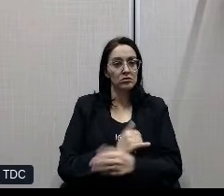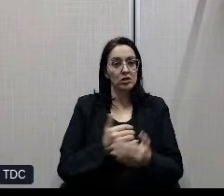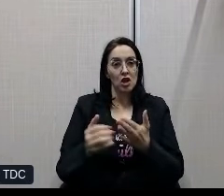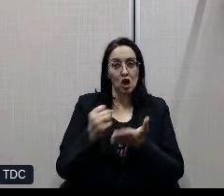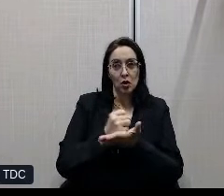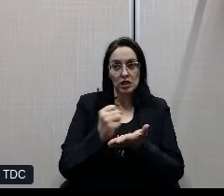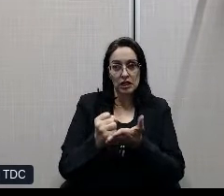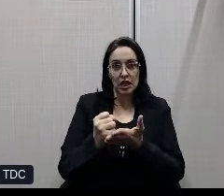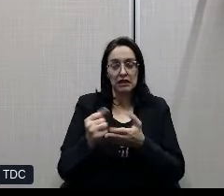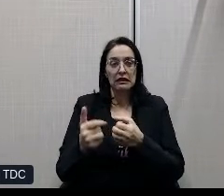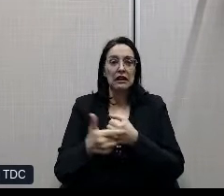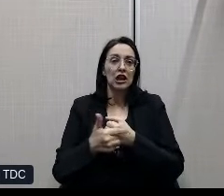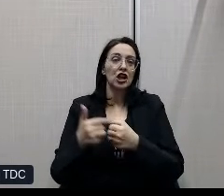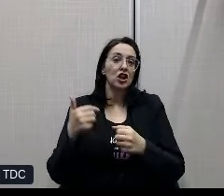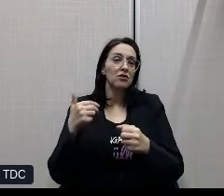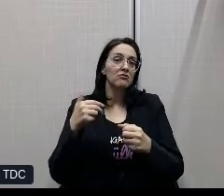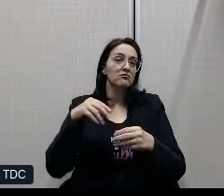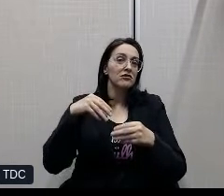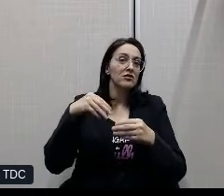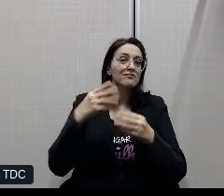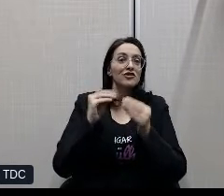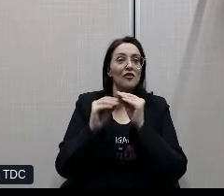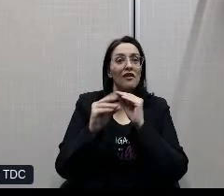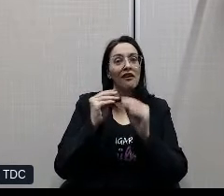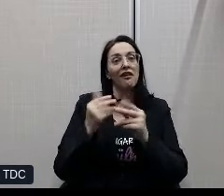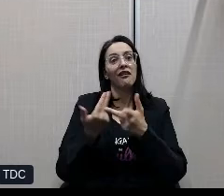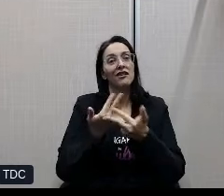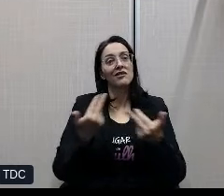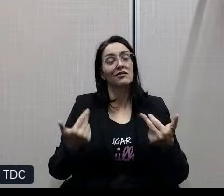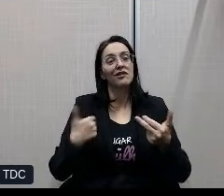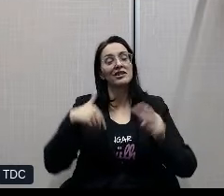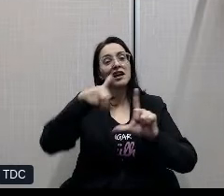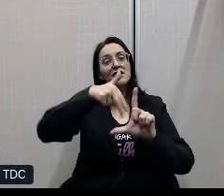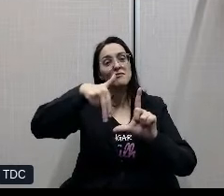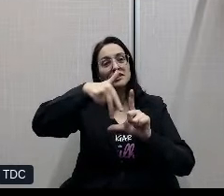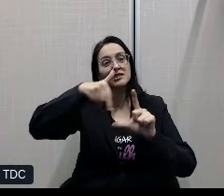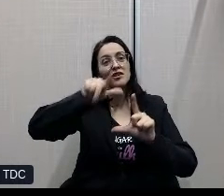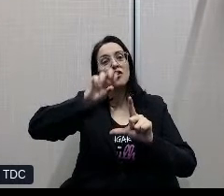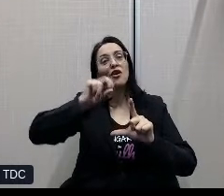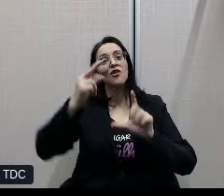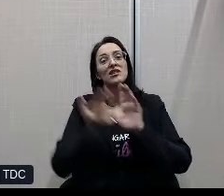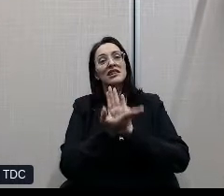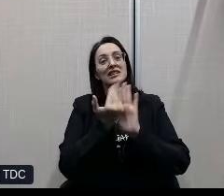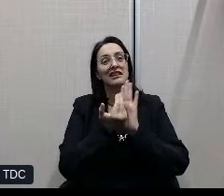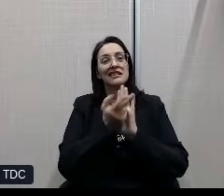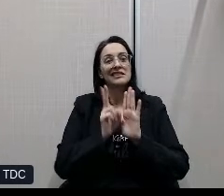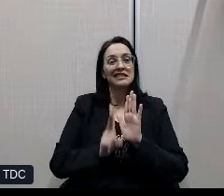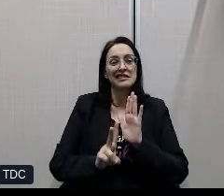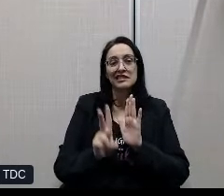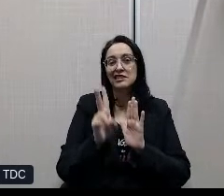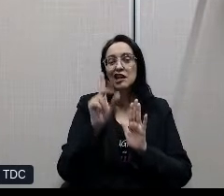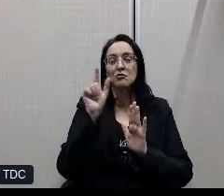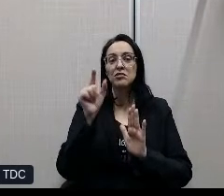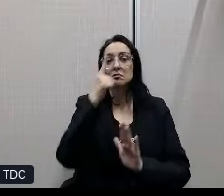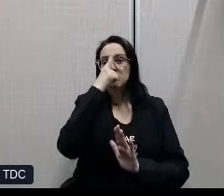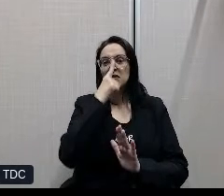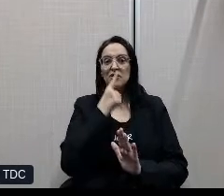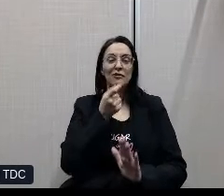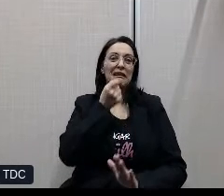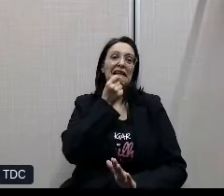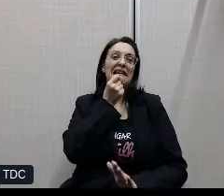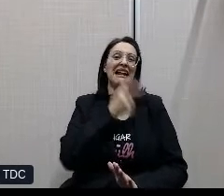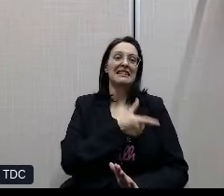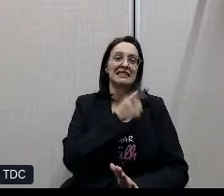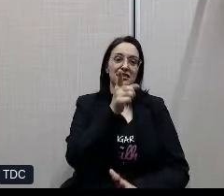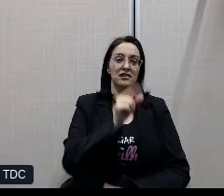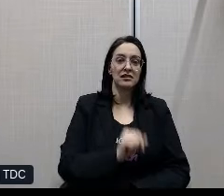de novela ou para ser representado em uma animação ou um desenho, o gordinho ele tem que ter sempre o perfil de engraçado.